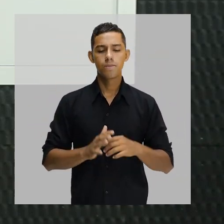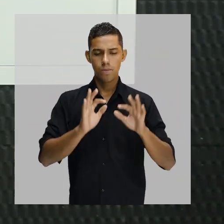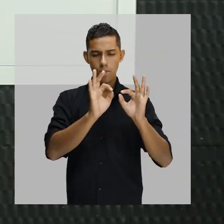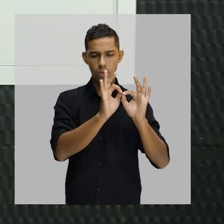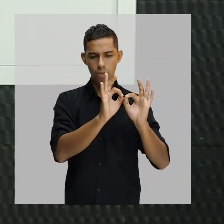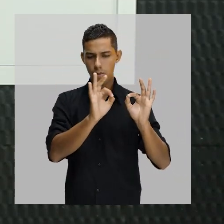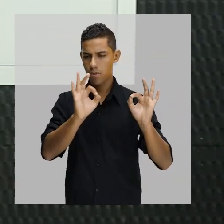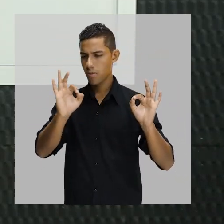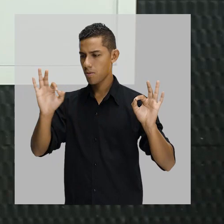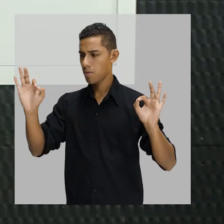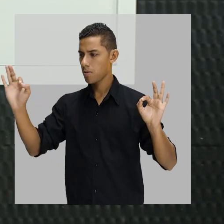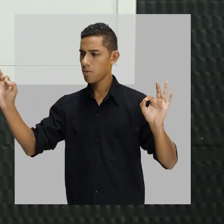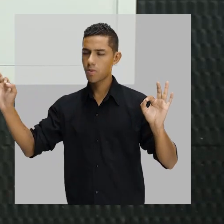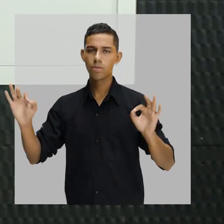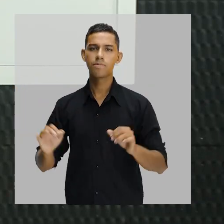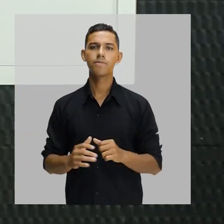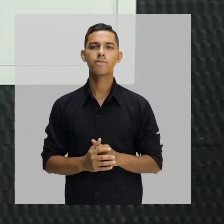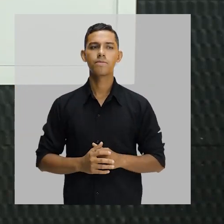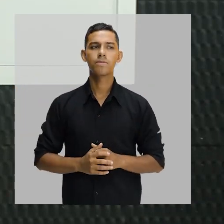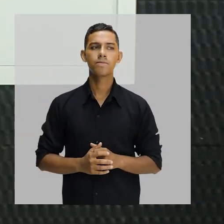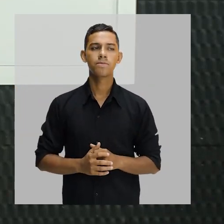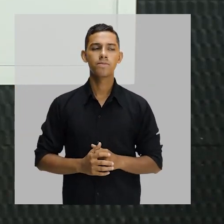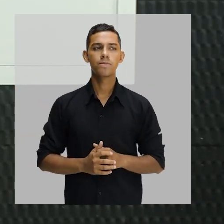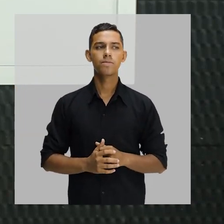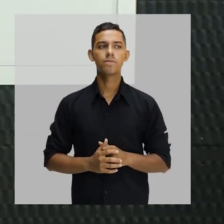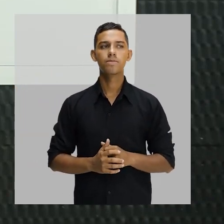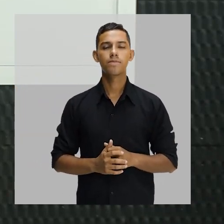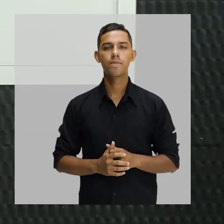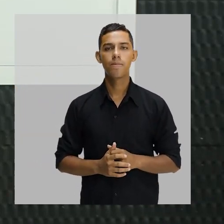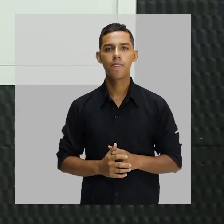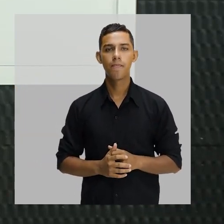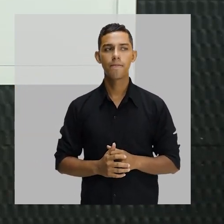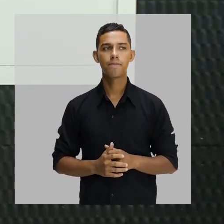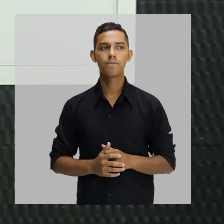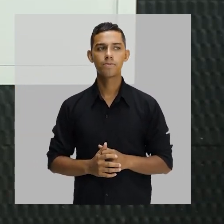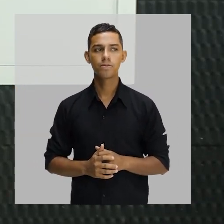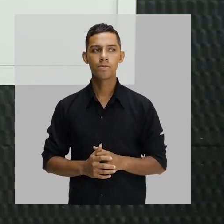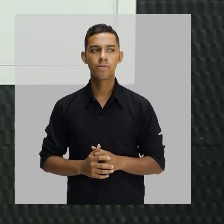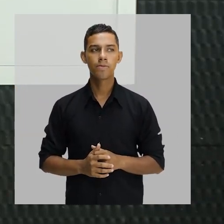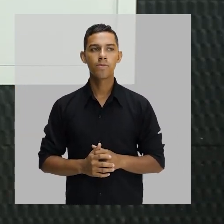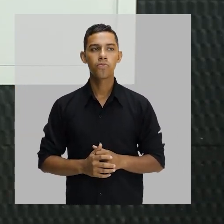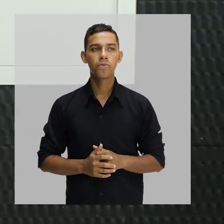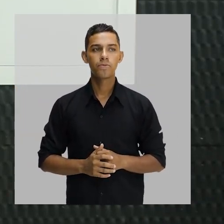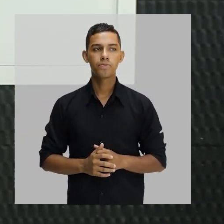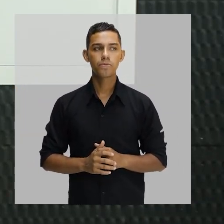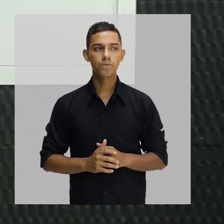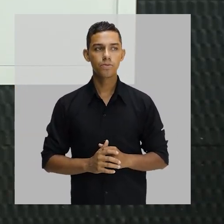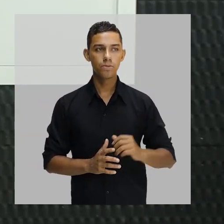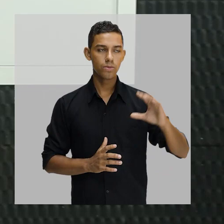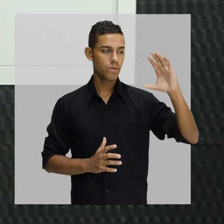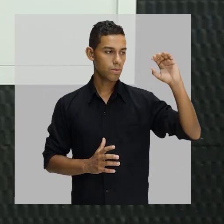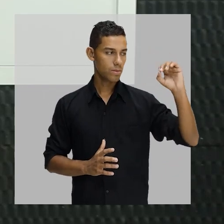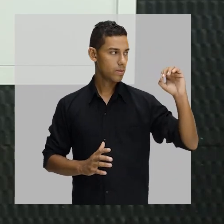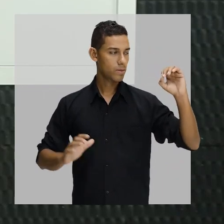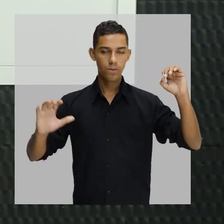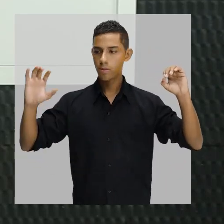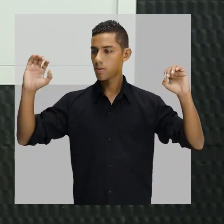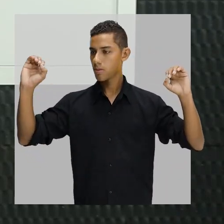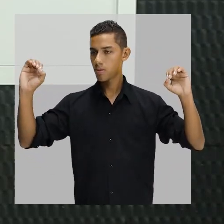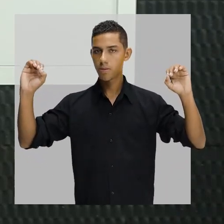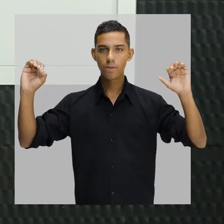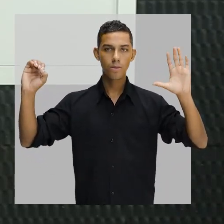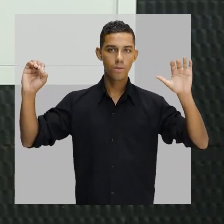certo? Dois móveizinhos. Então vou colocar aqui duas bolinhas para poder representar esses móveis. Tá